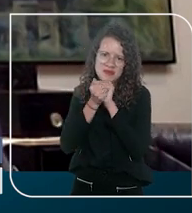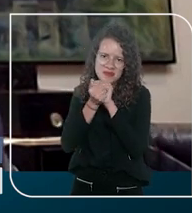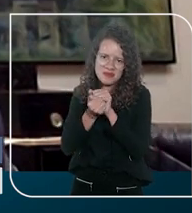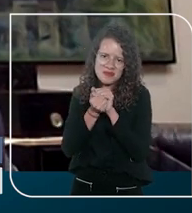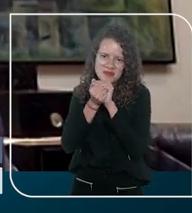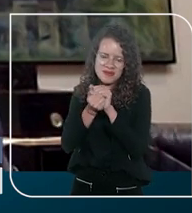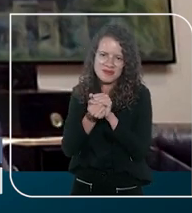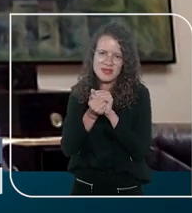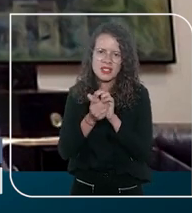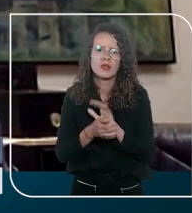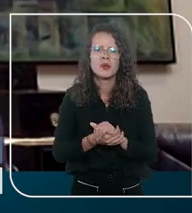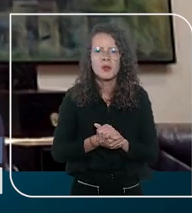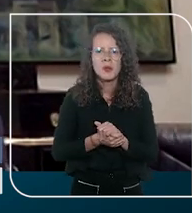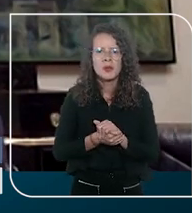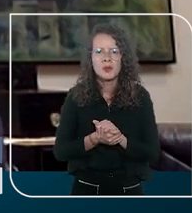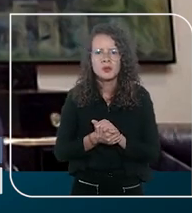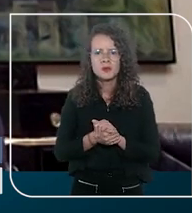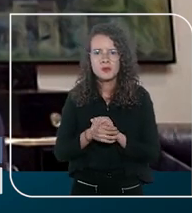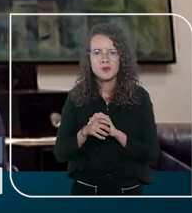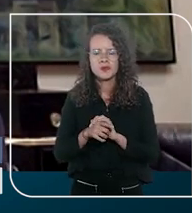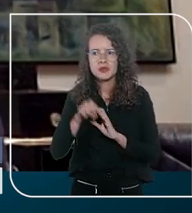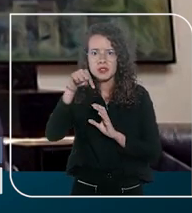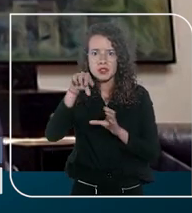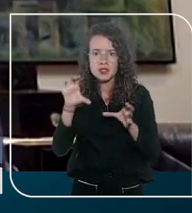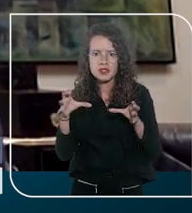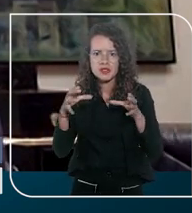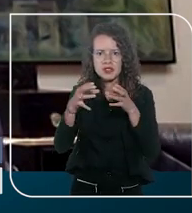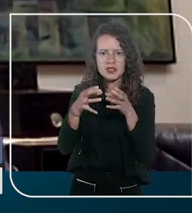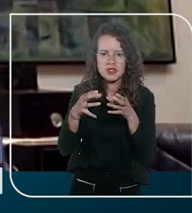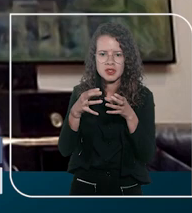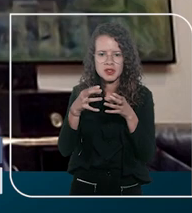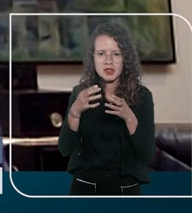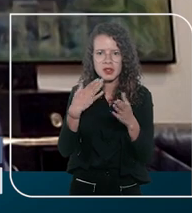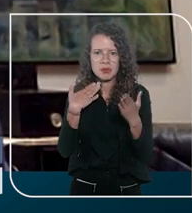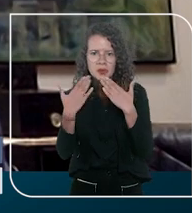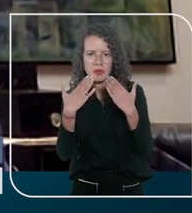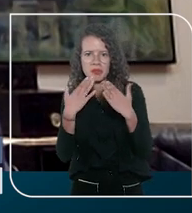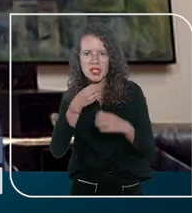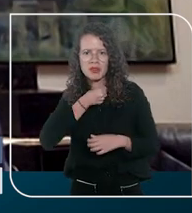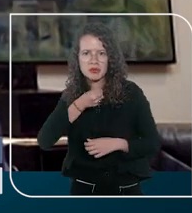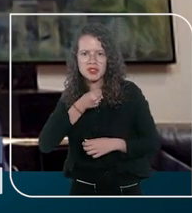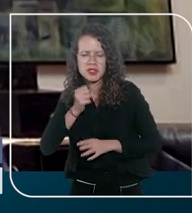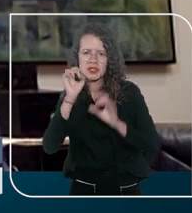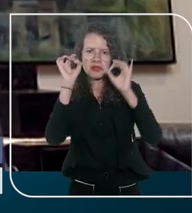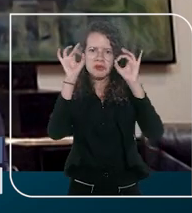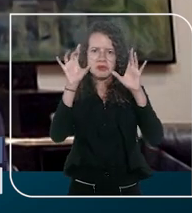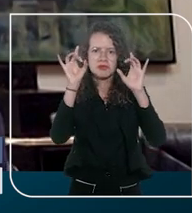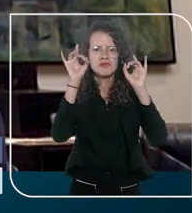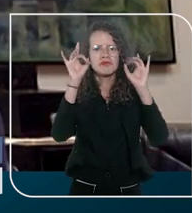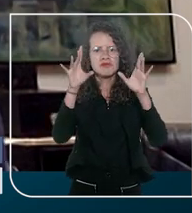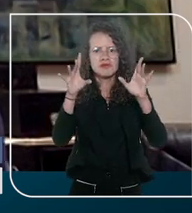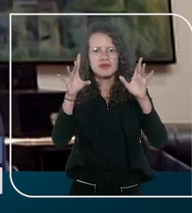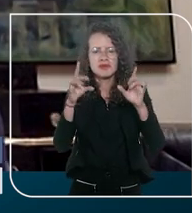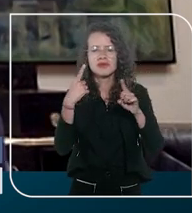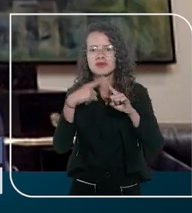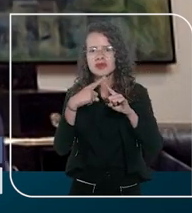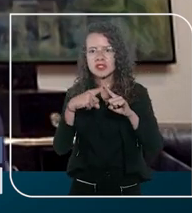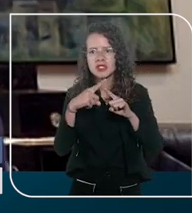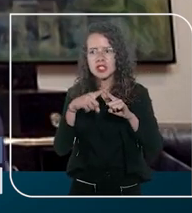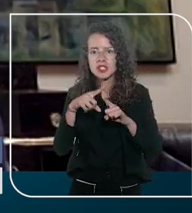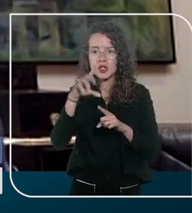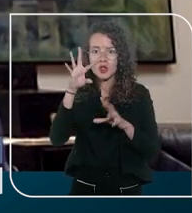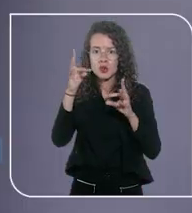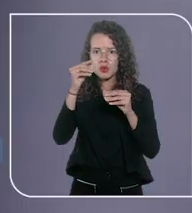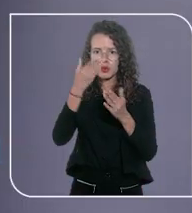aqui, dentro de um formato e de um programa tão especial para todos os operadores de direito de